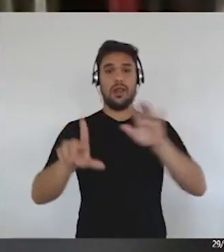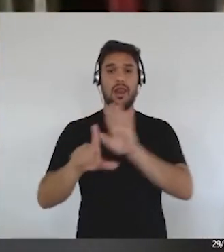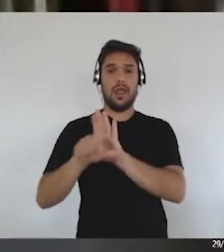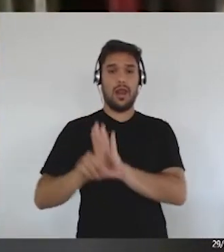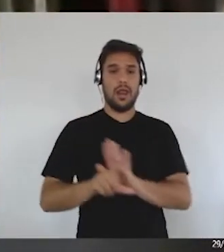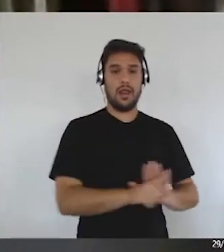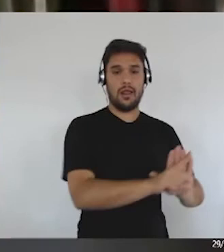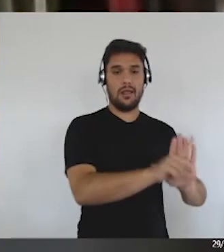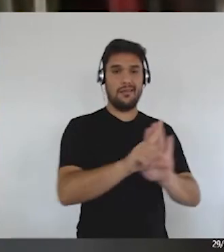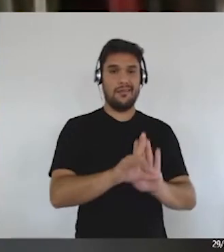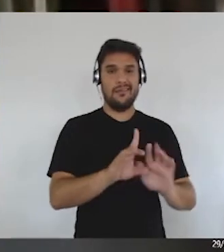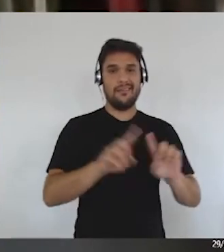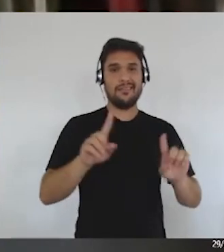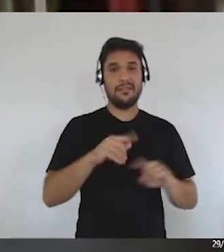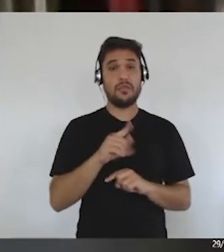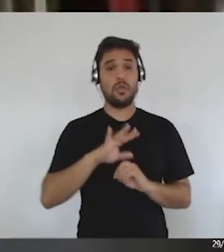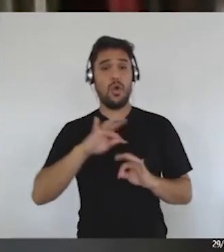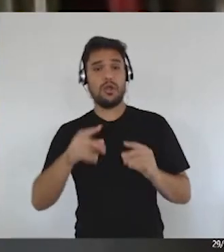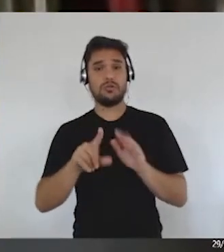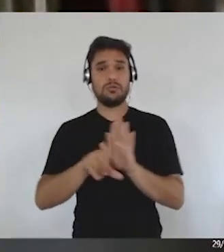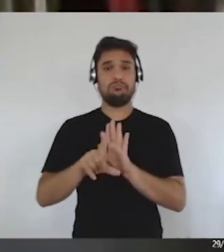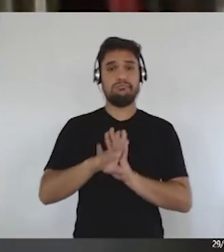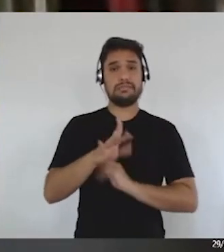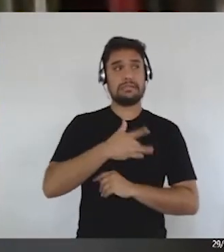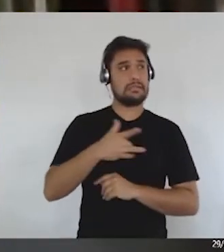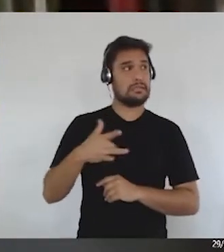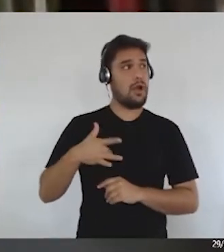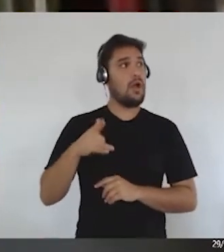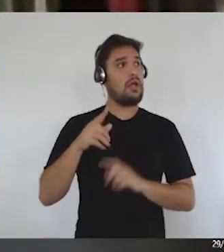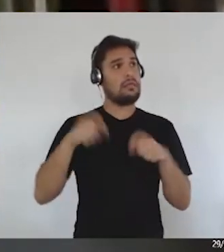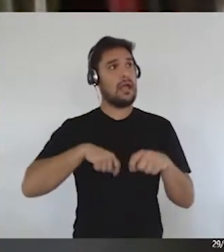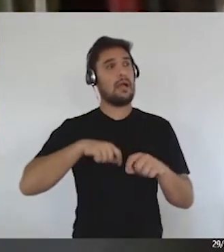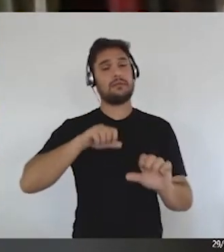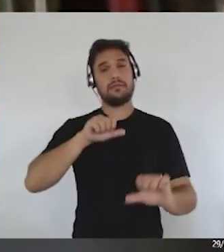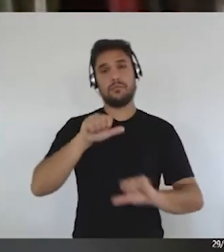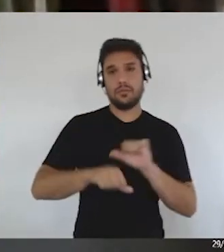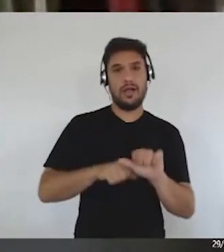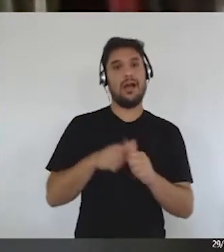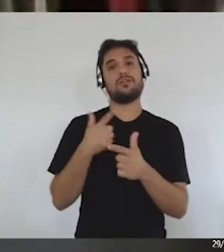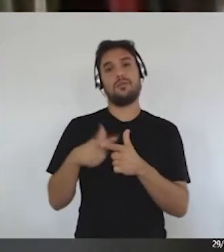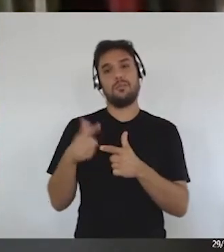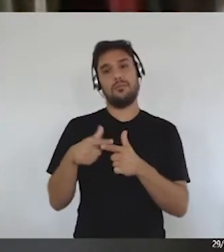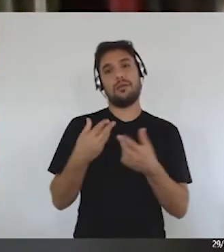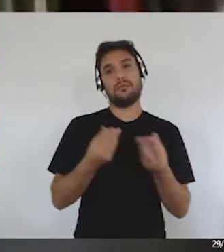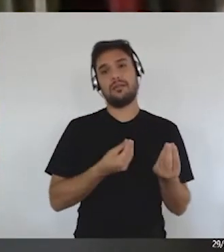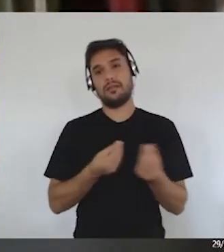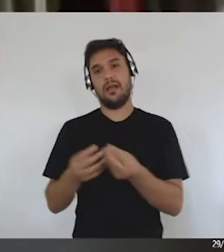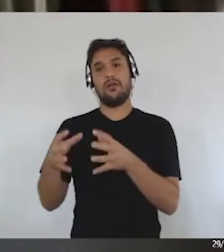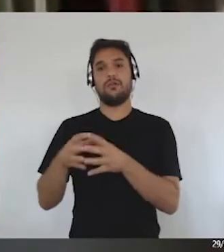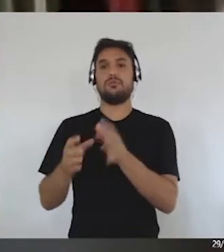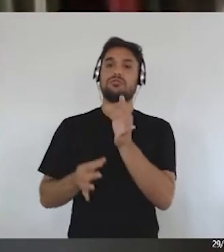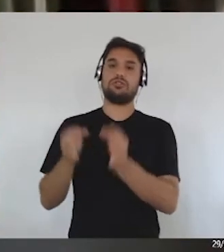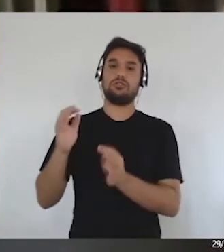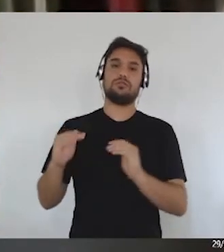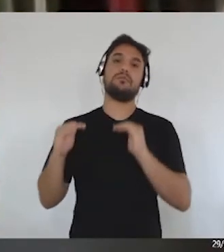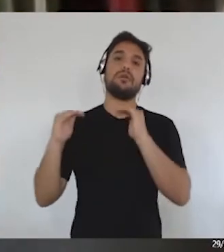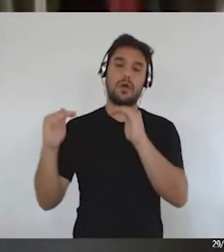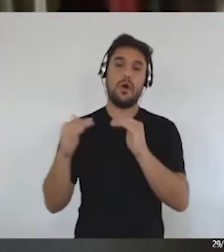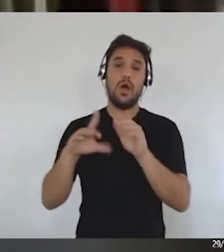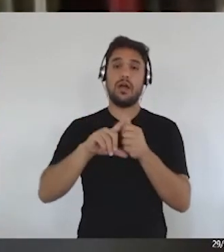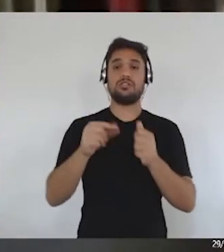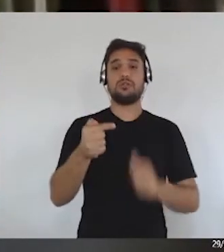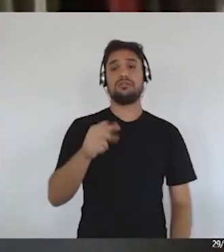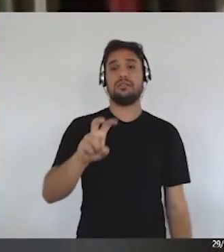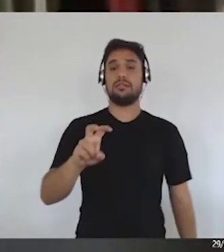todas as questões sanitárias internacionais podem ser alocadas de uma problemática que se leva à Corte Nacional de Justiça. Isso está no artigo 75. O